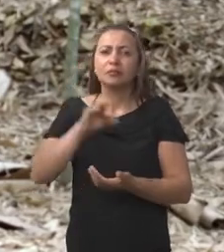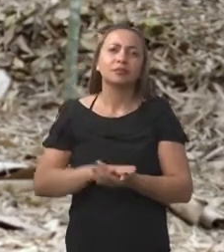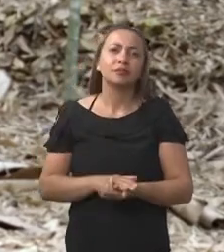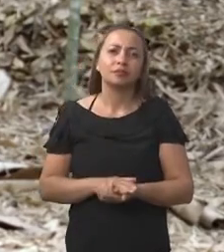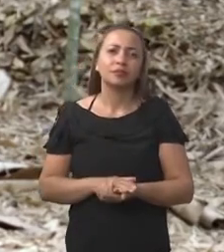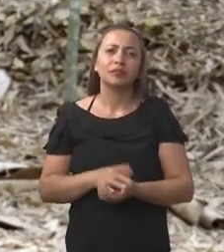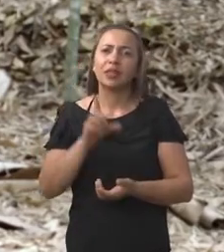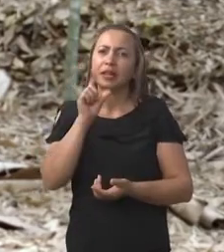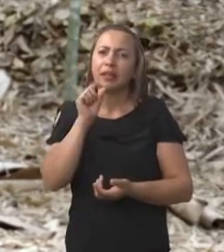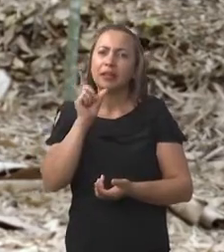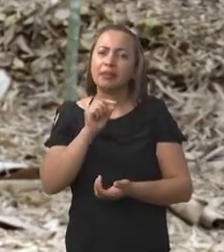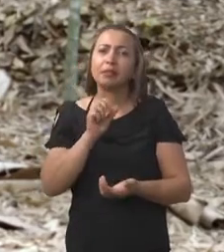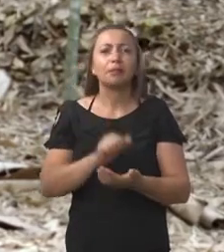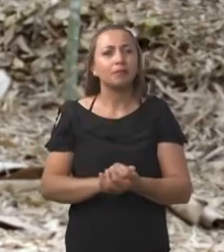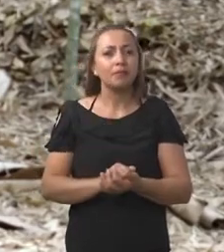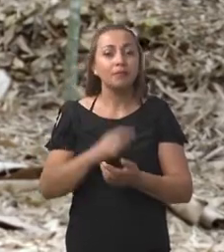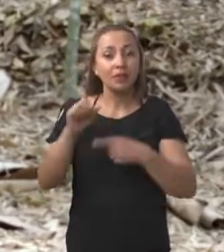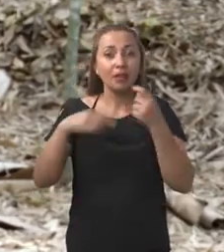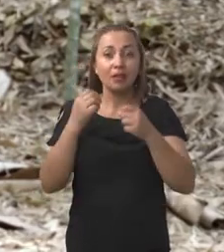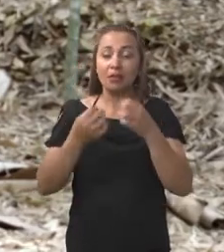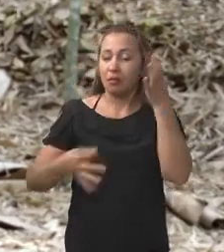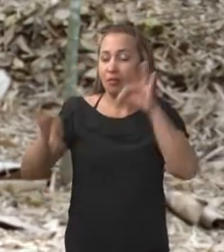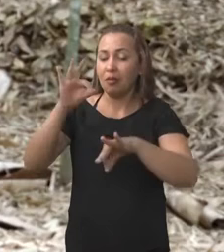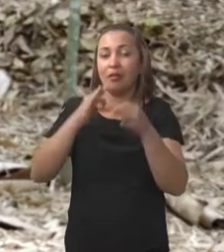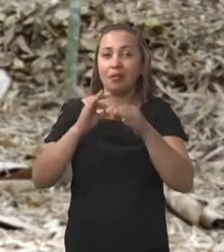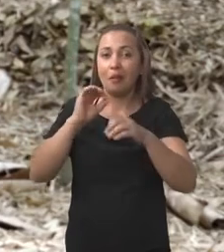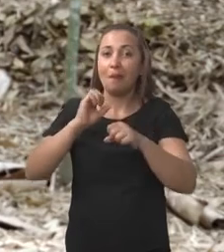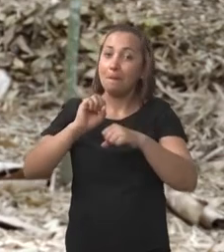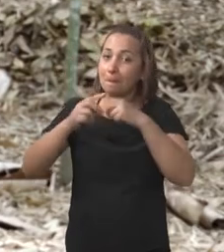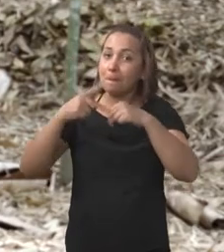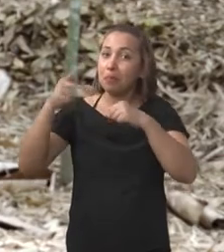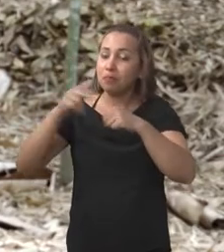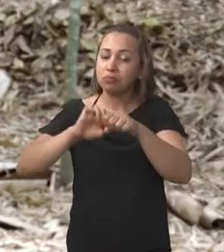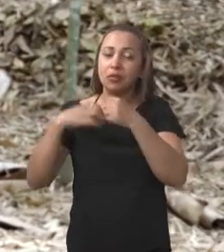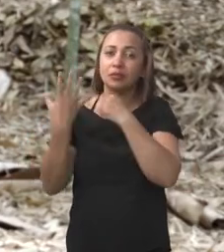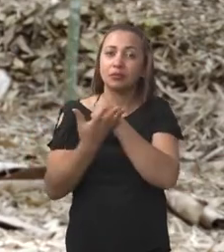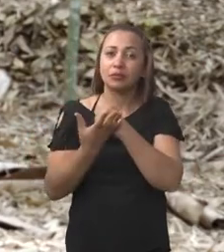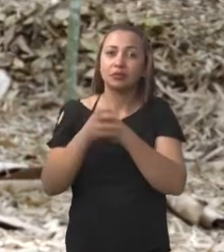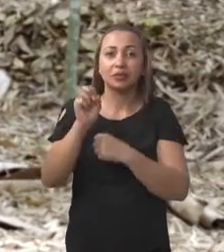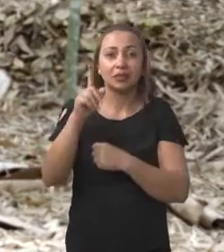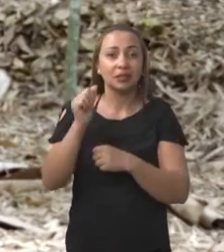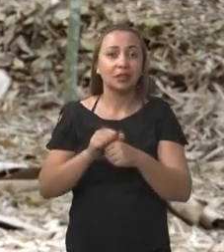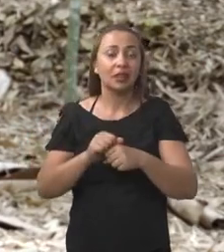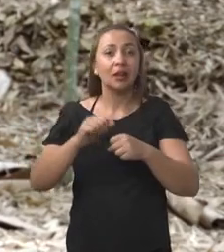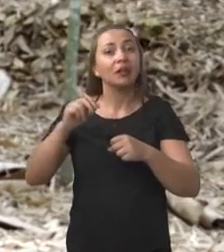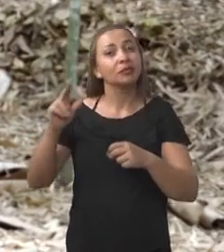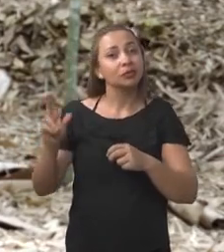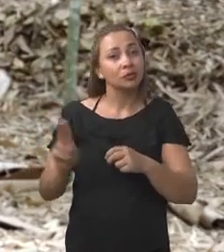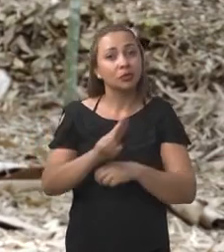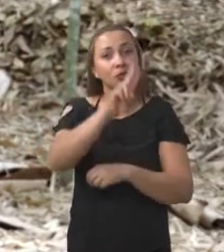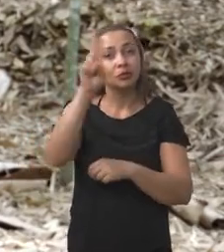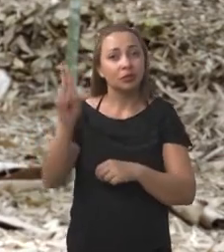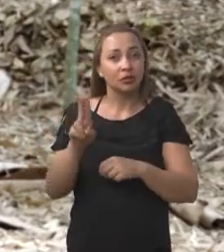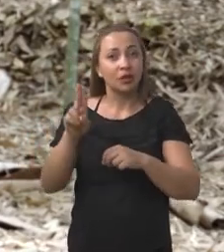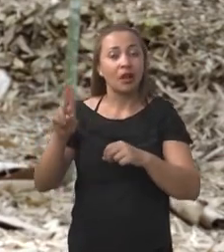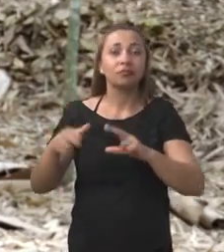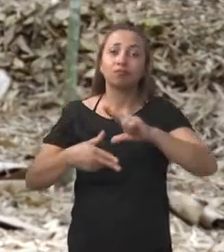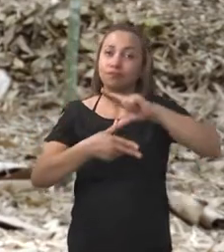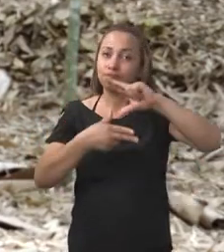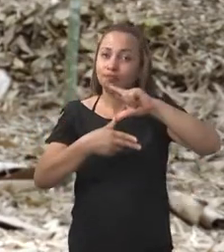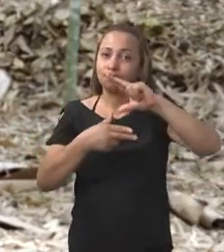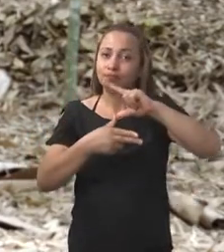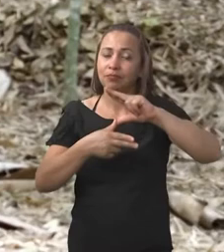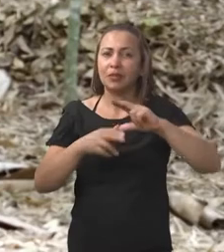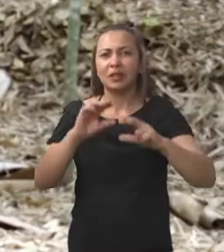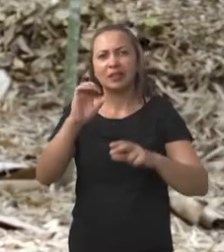Segundo dados do ambulatório pós-Covid do Hospital Universitário Professor Edgar Santos, da Universidade Federal da Bahia, cerca